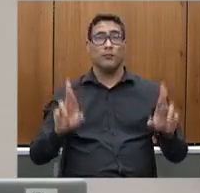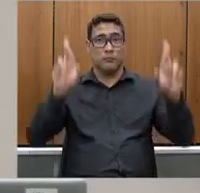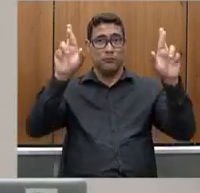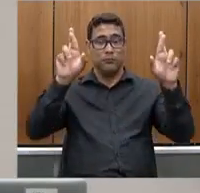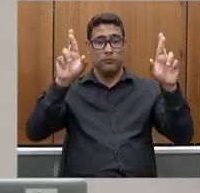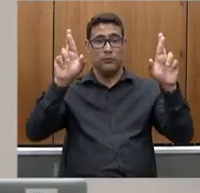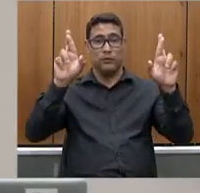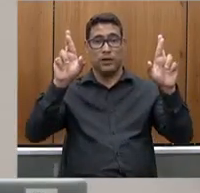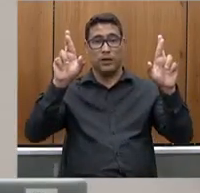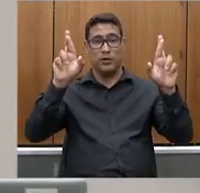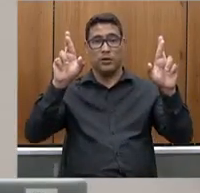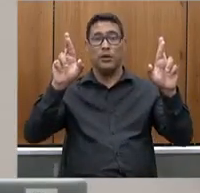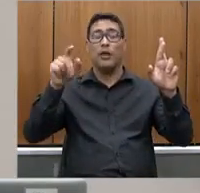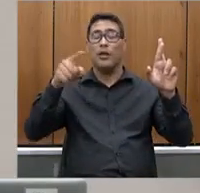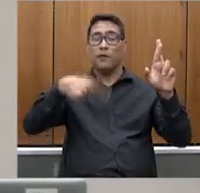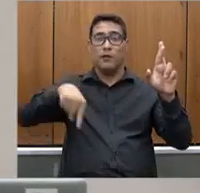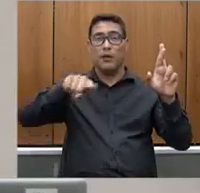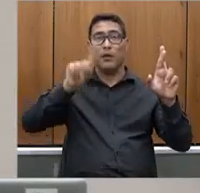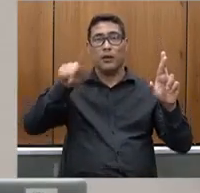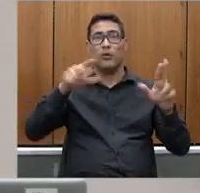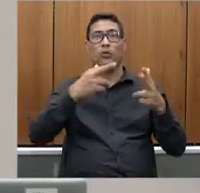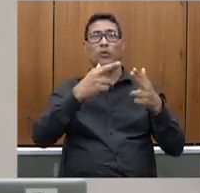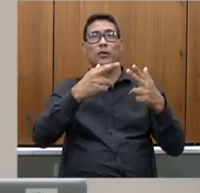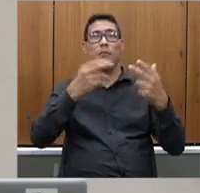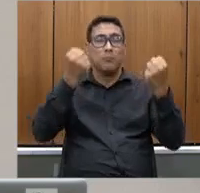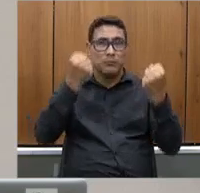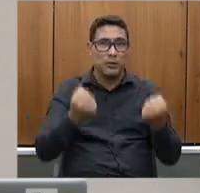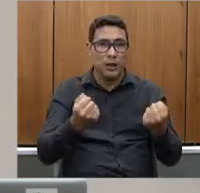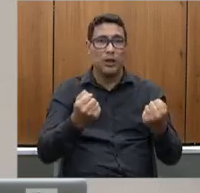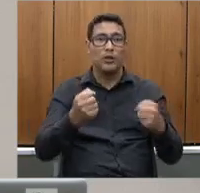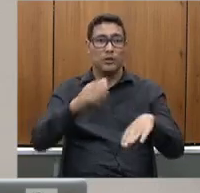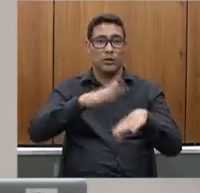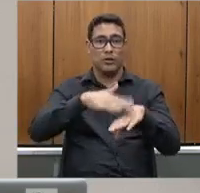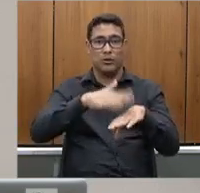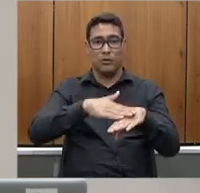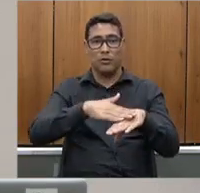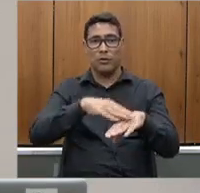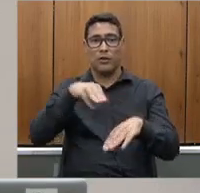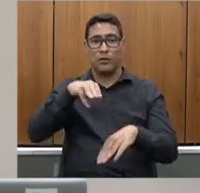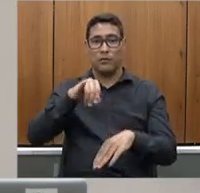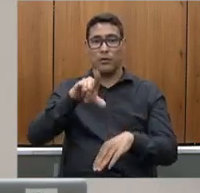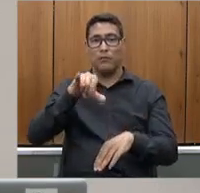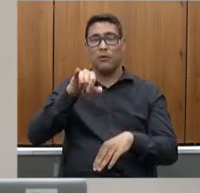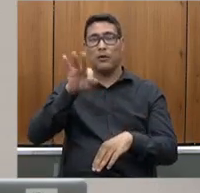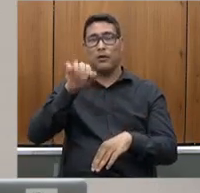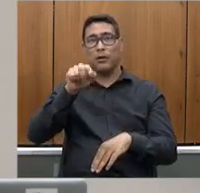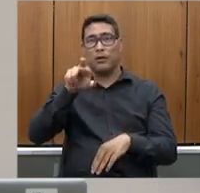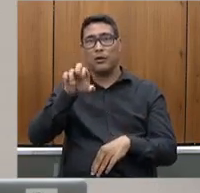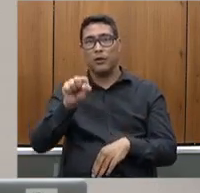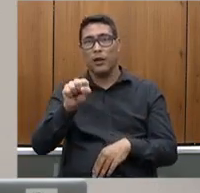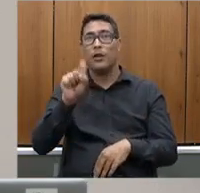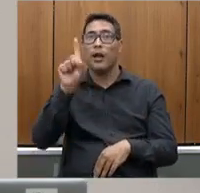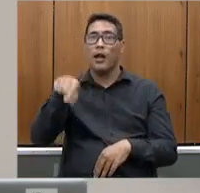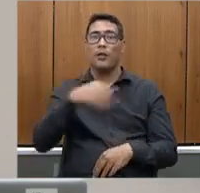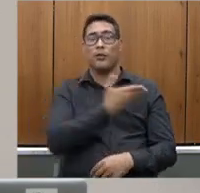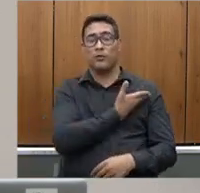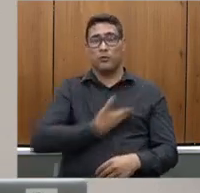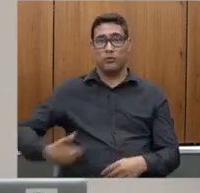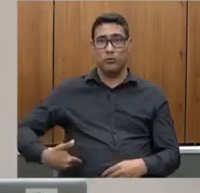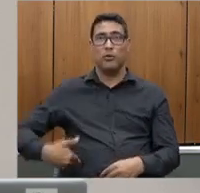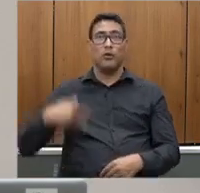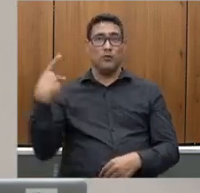fique nos ombros dos nossos policiais militares sobre a questão de efetiva Essa é do governador